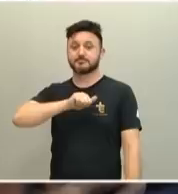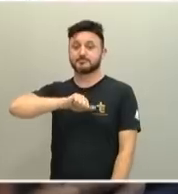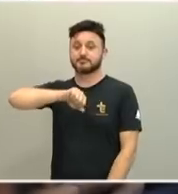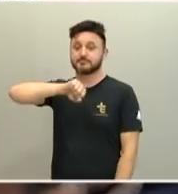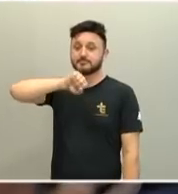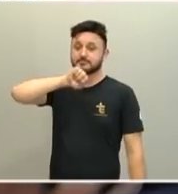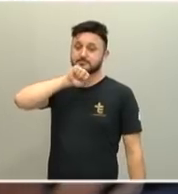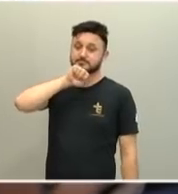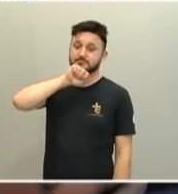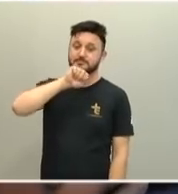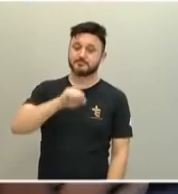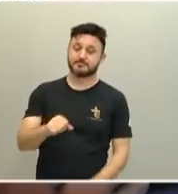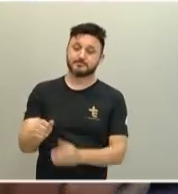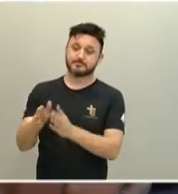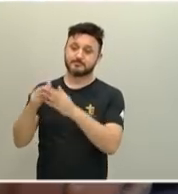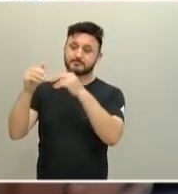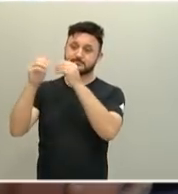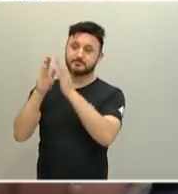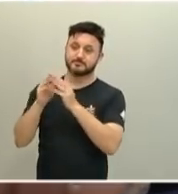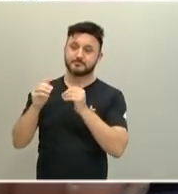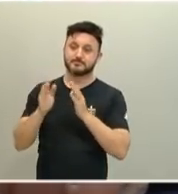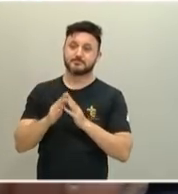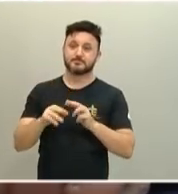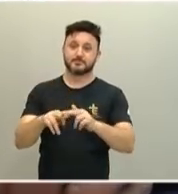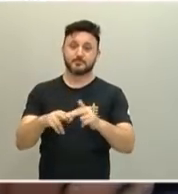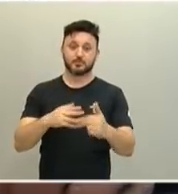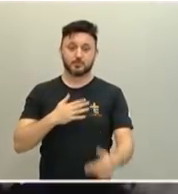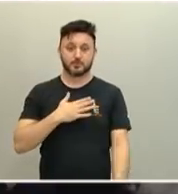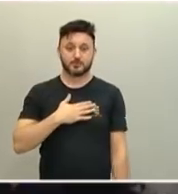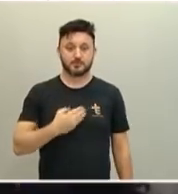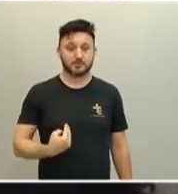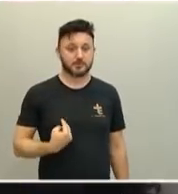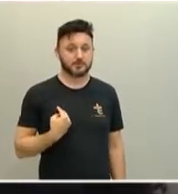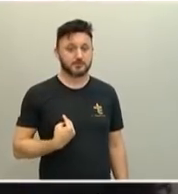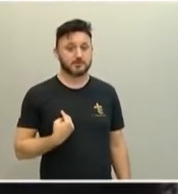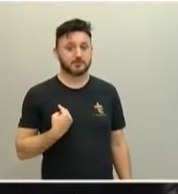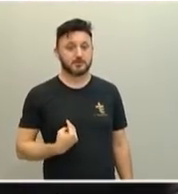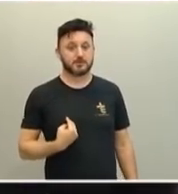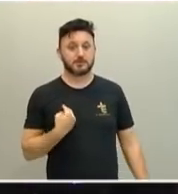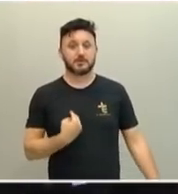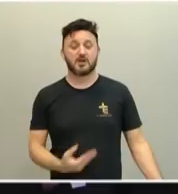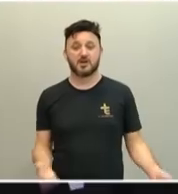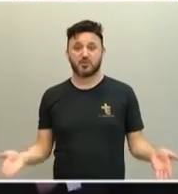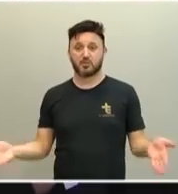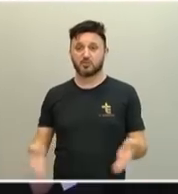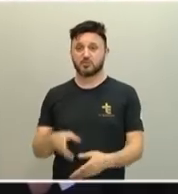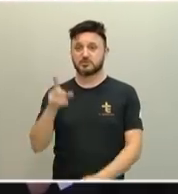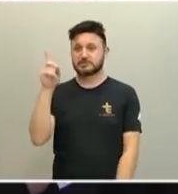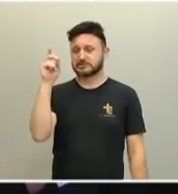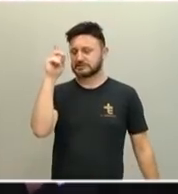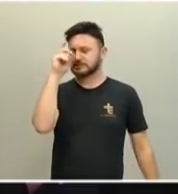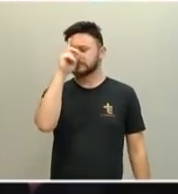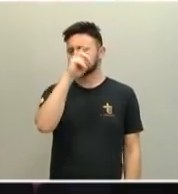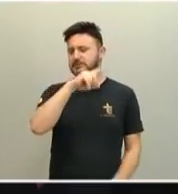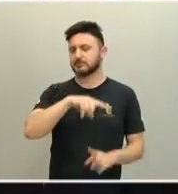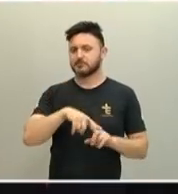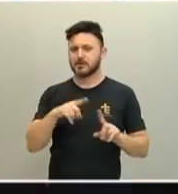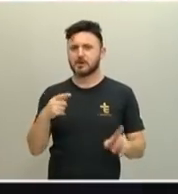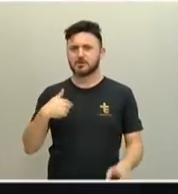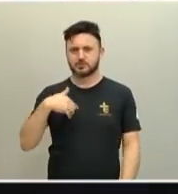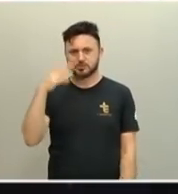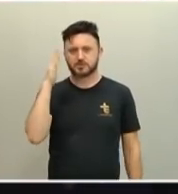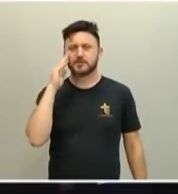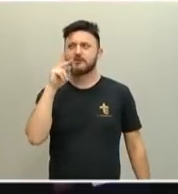Mãe, roga por mim. Está difícil, mas eu sei que